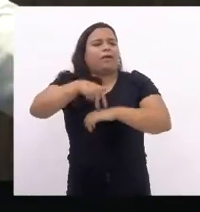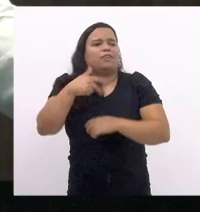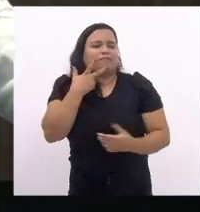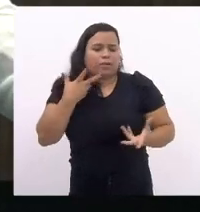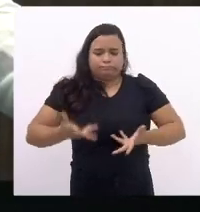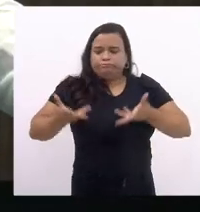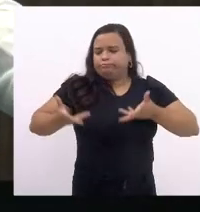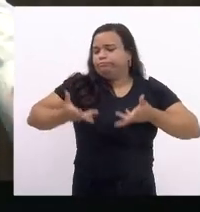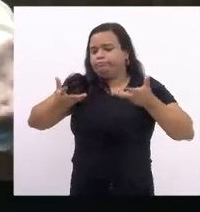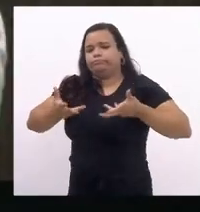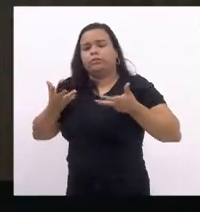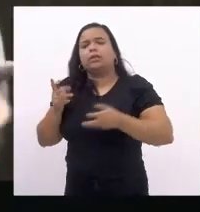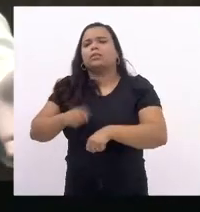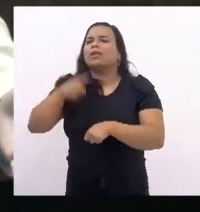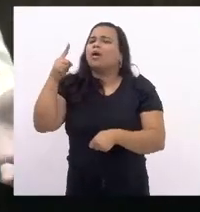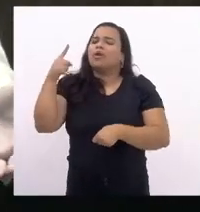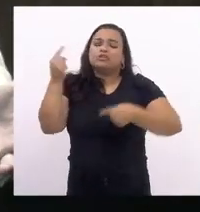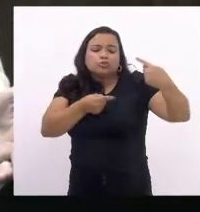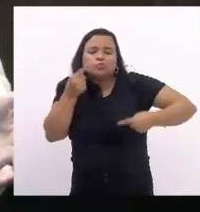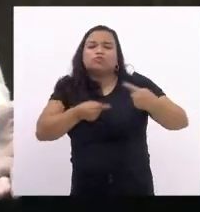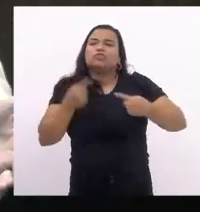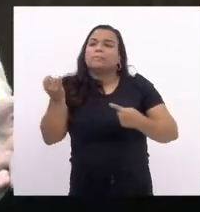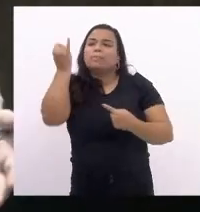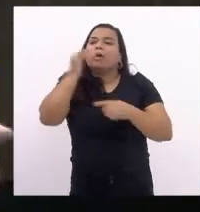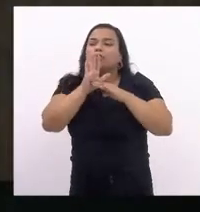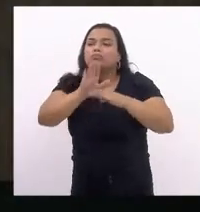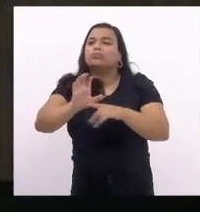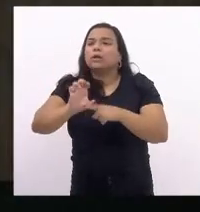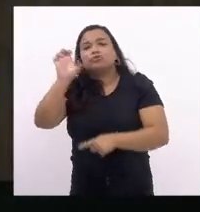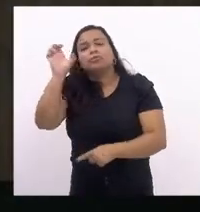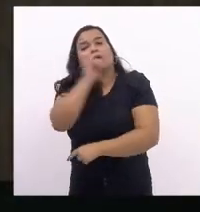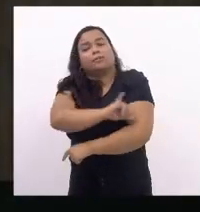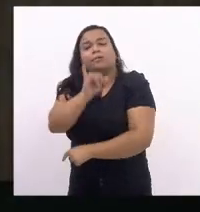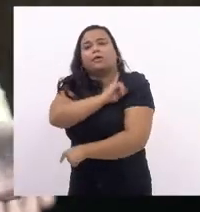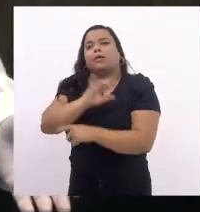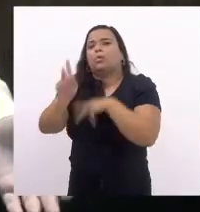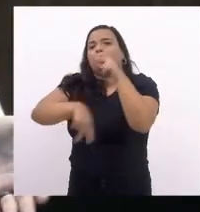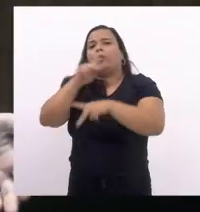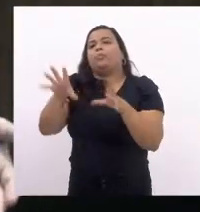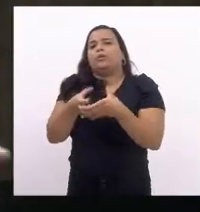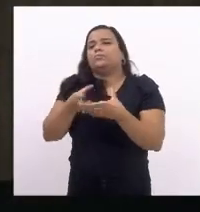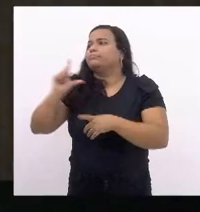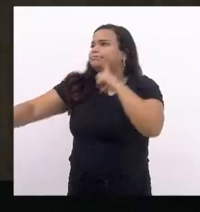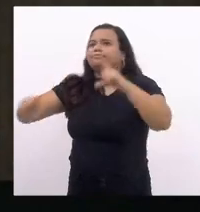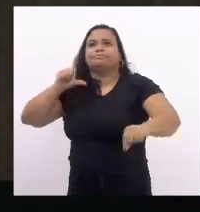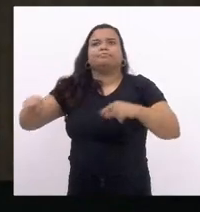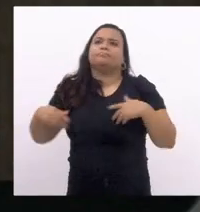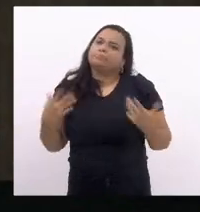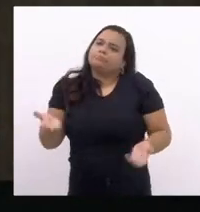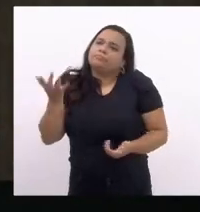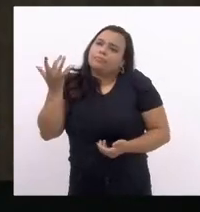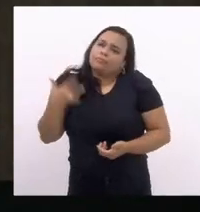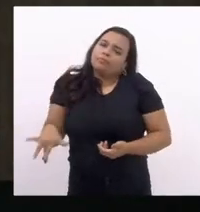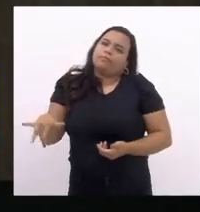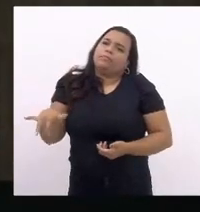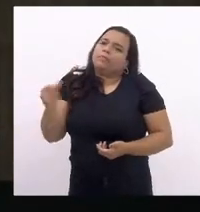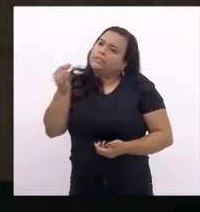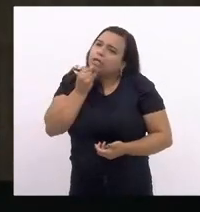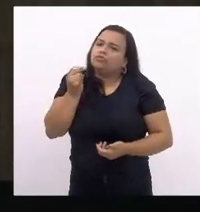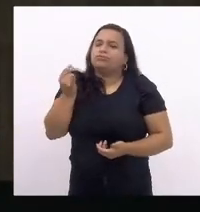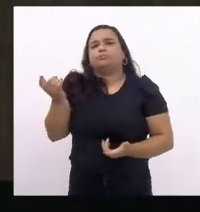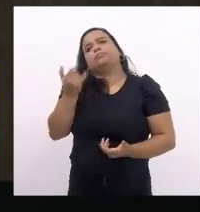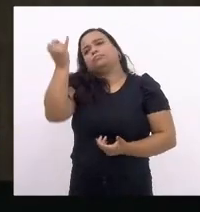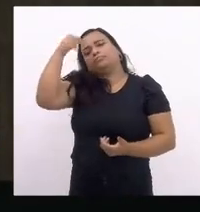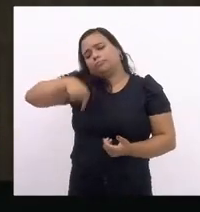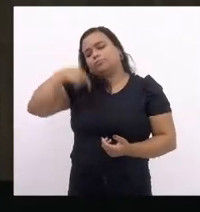na hora, né, de discutir o que é importante para o Estado do Rio de Janeiro, para o nosso povo, vão todos embora. Eu lamento que é importante uma unidade do